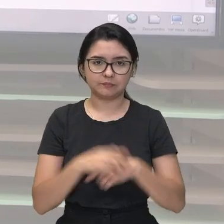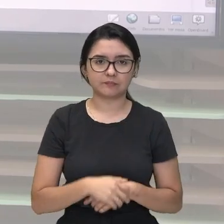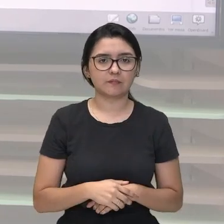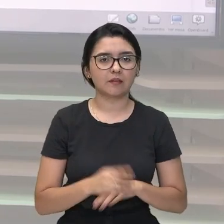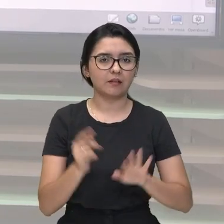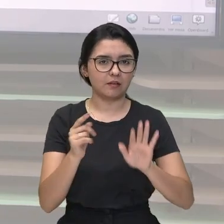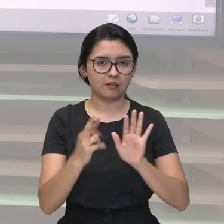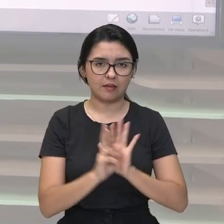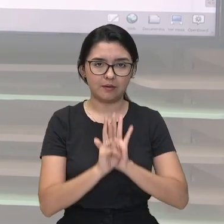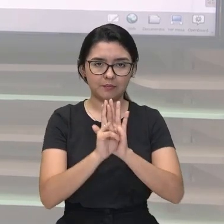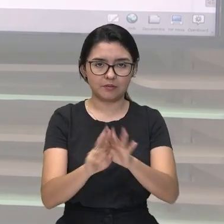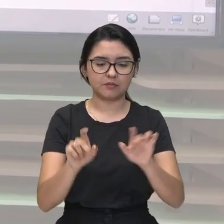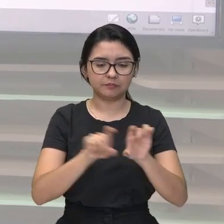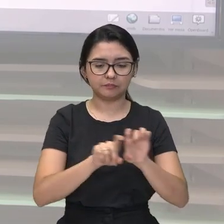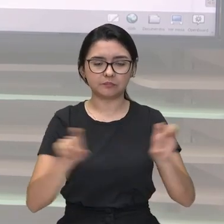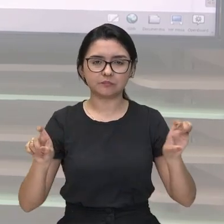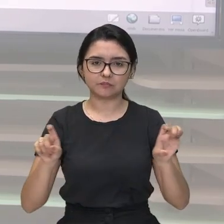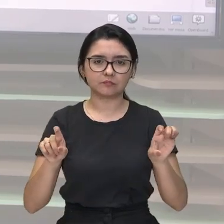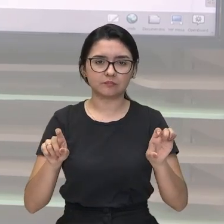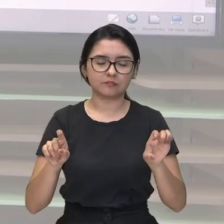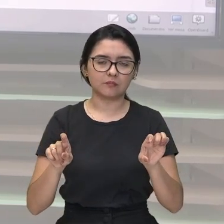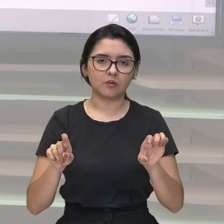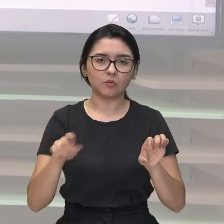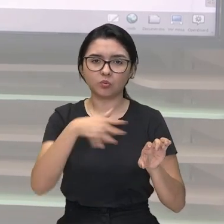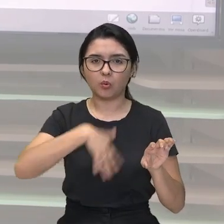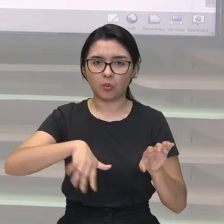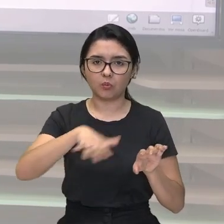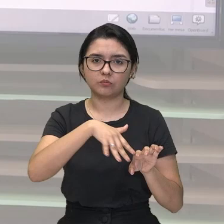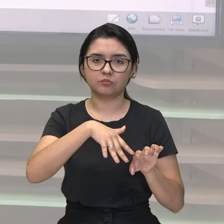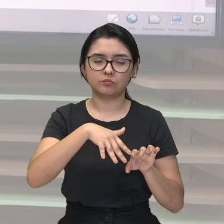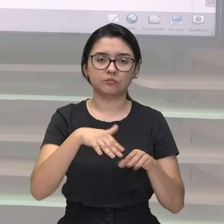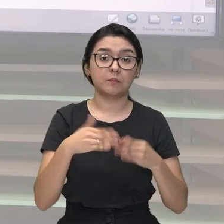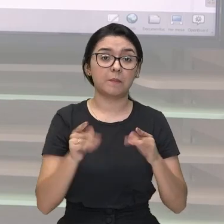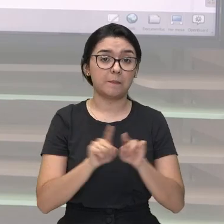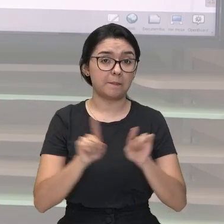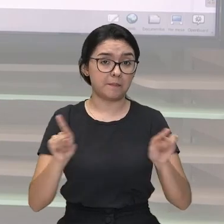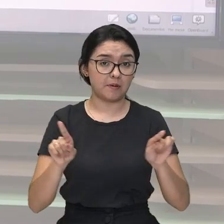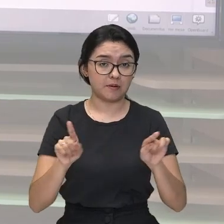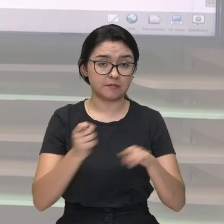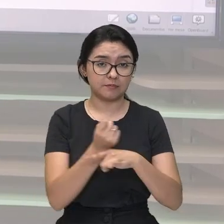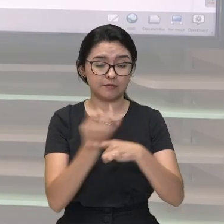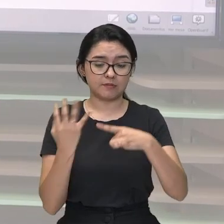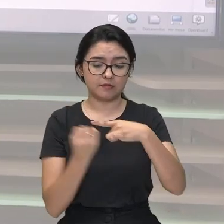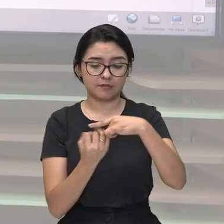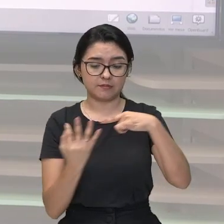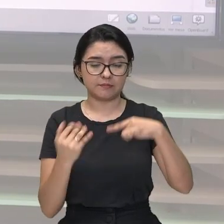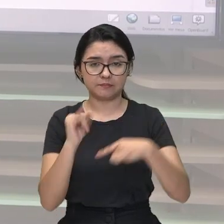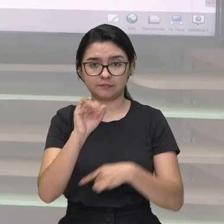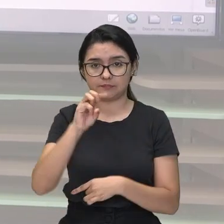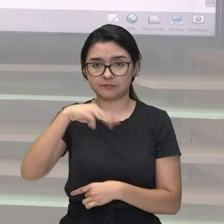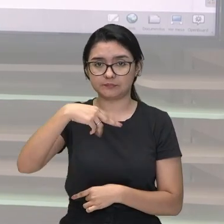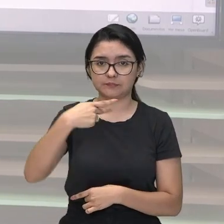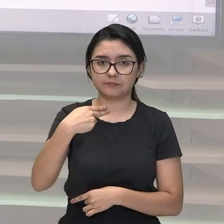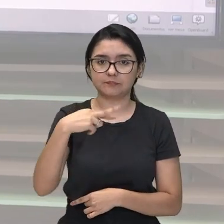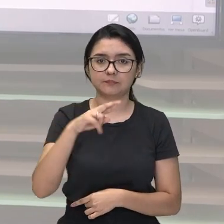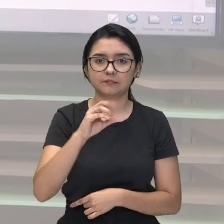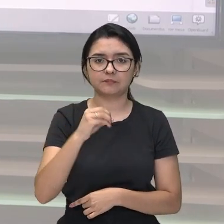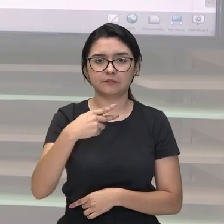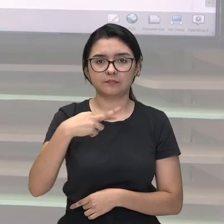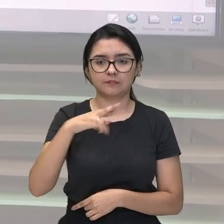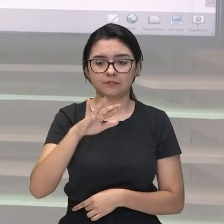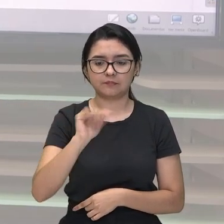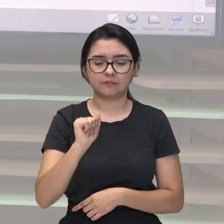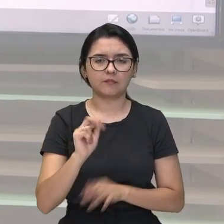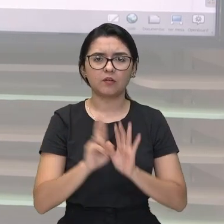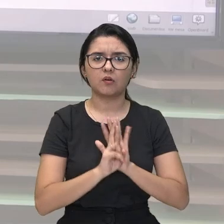tá legal? Mas quando nós estamos tratando de uma fração imprópria, essa fração não necessariamente ela representa apenas